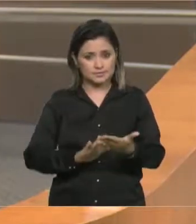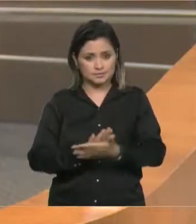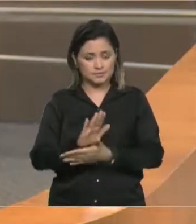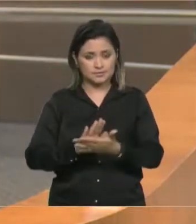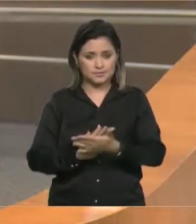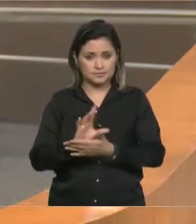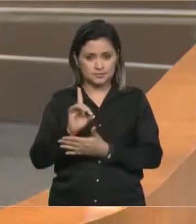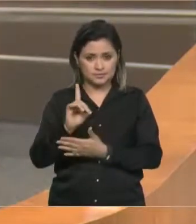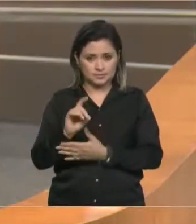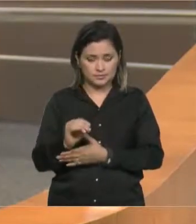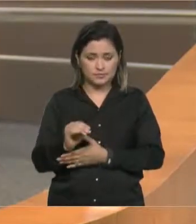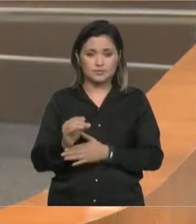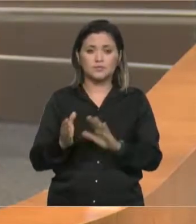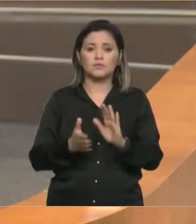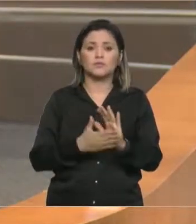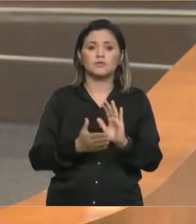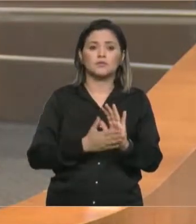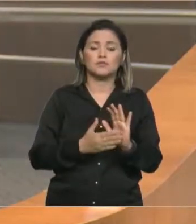número